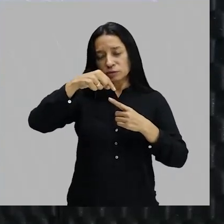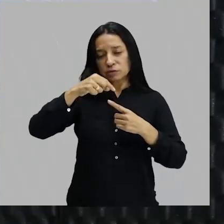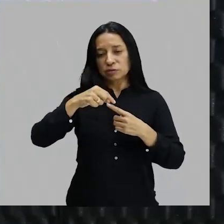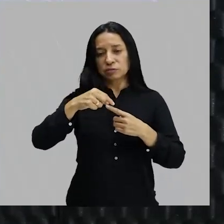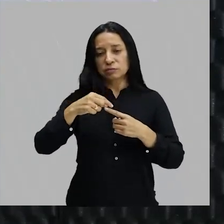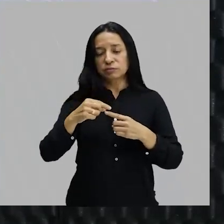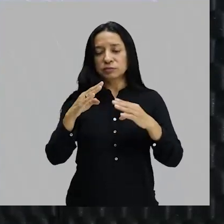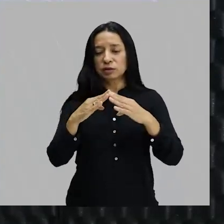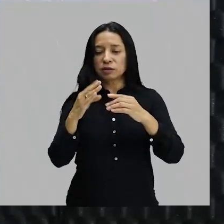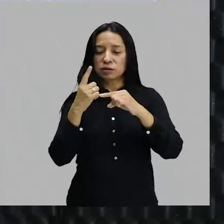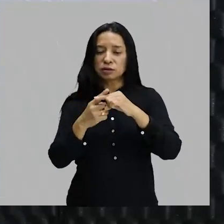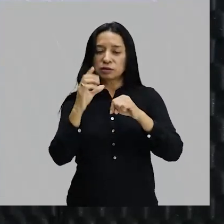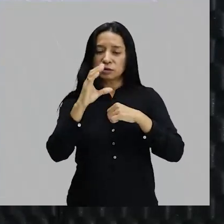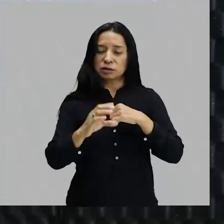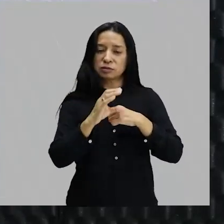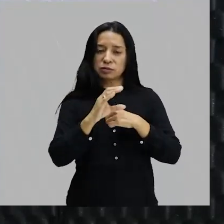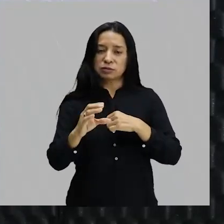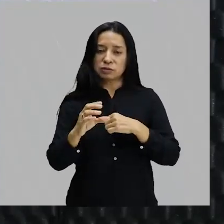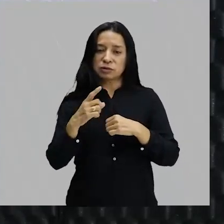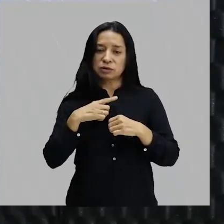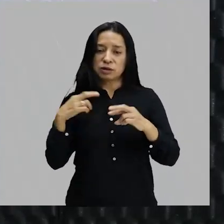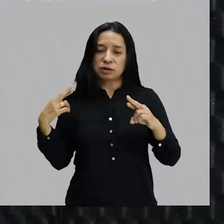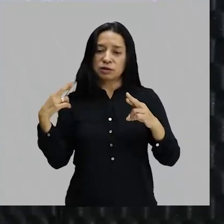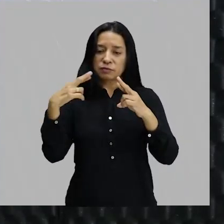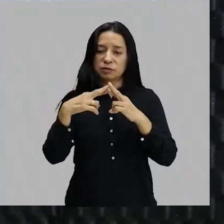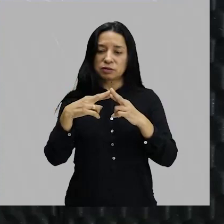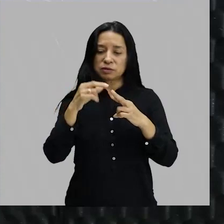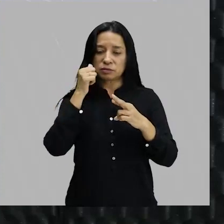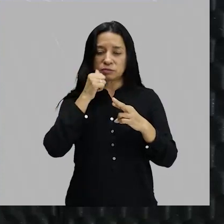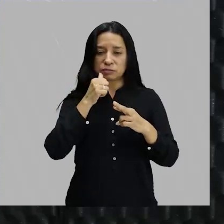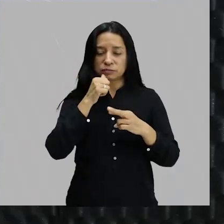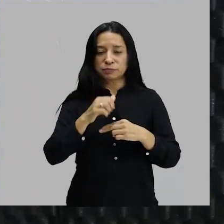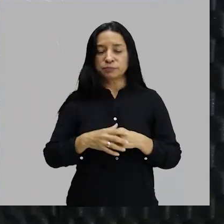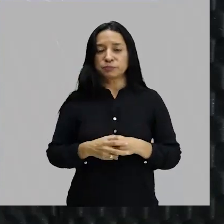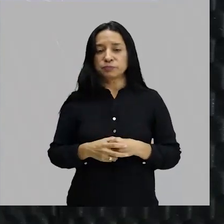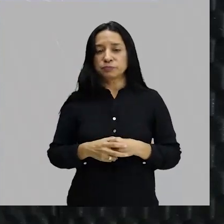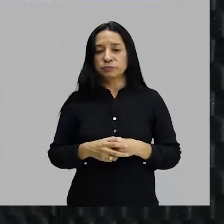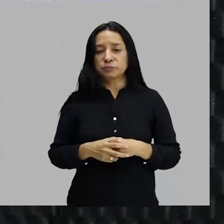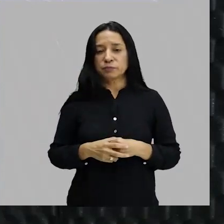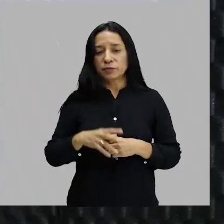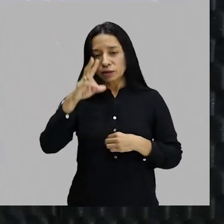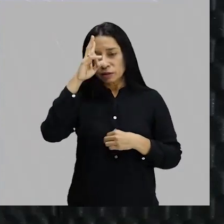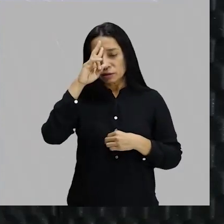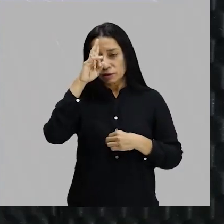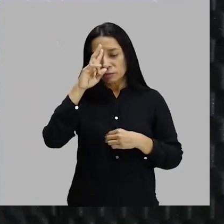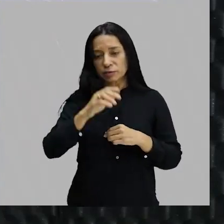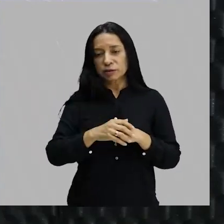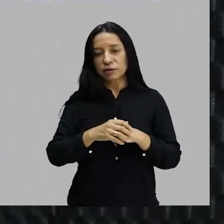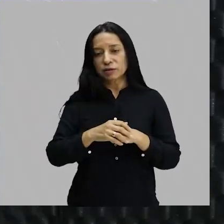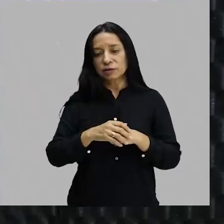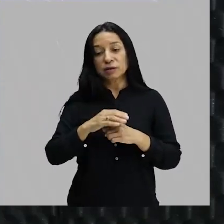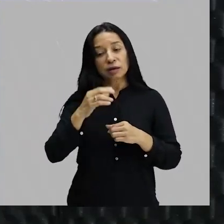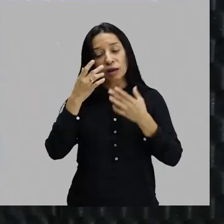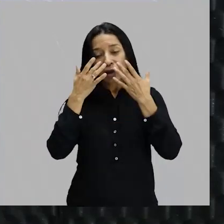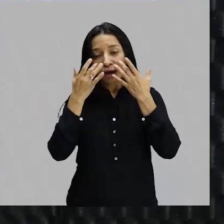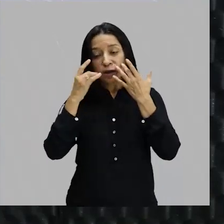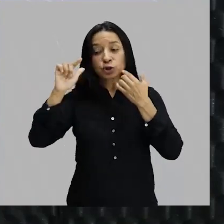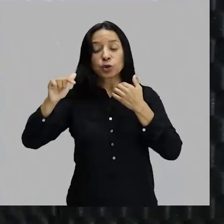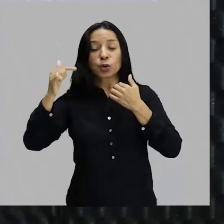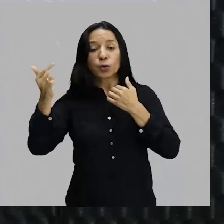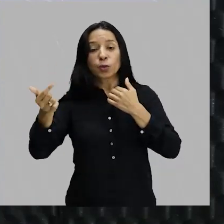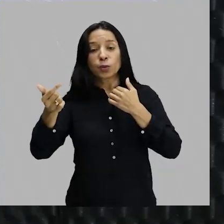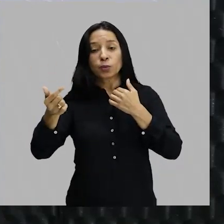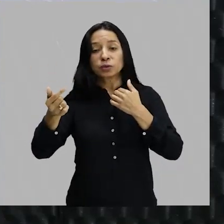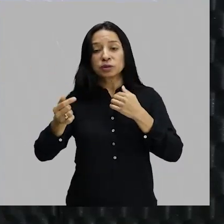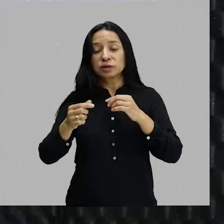Católica e já tem referências a ela. Lembrar que a arte bizantina, que é um assunto que a gente vai falar mais à frente, trabalha muito essa relação do imperador